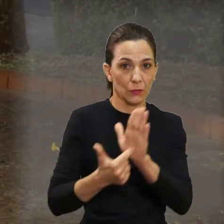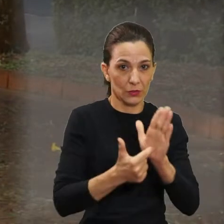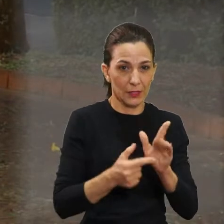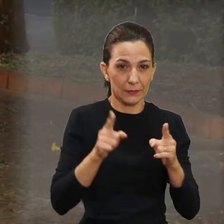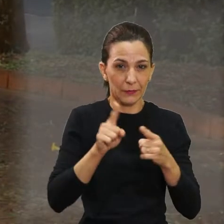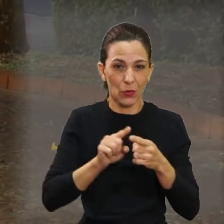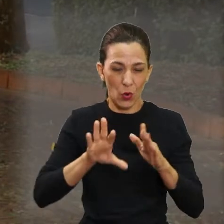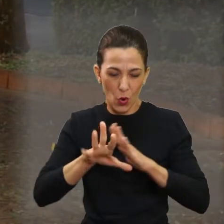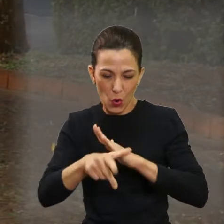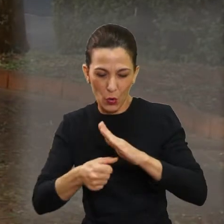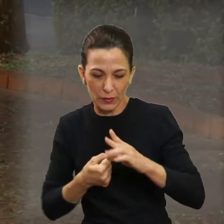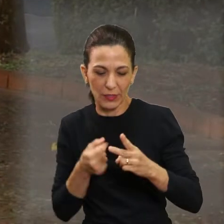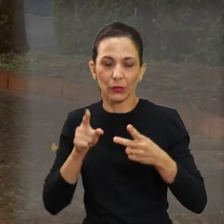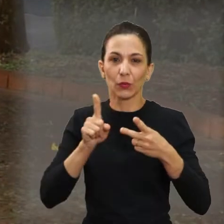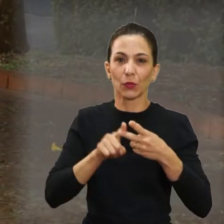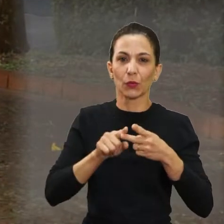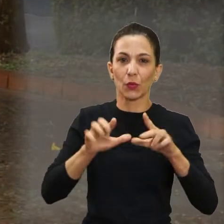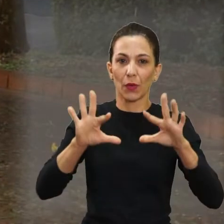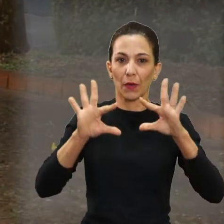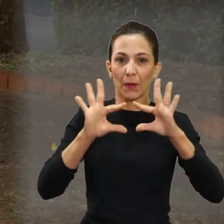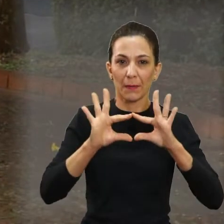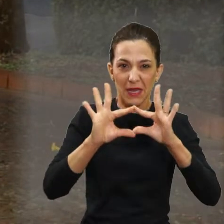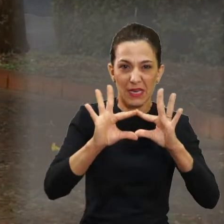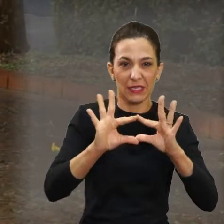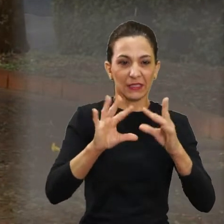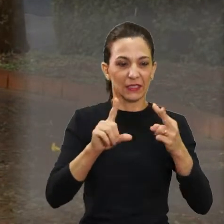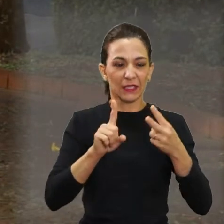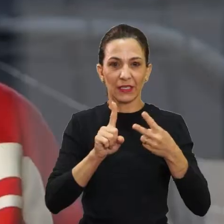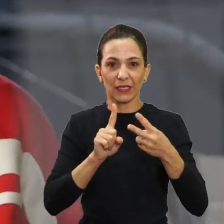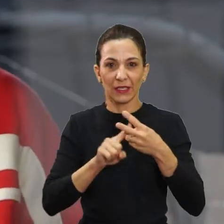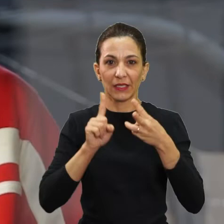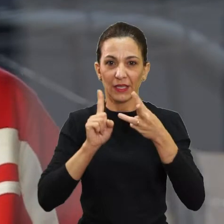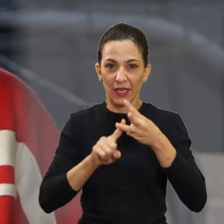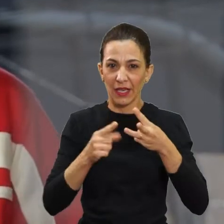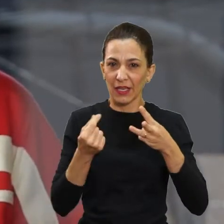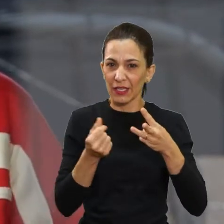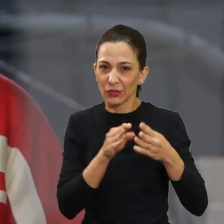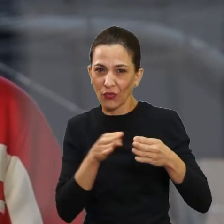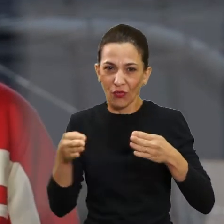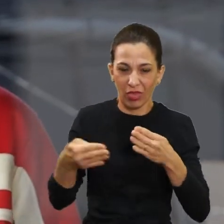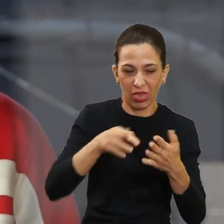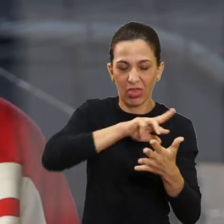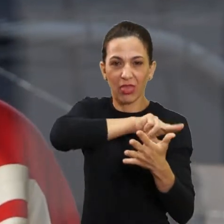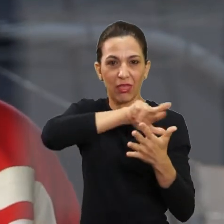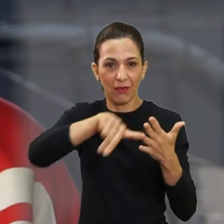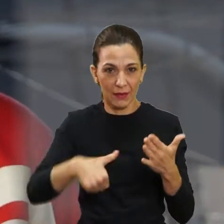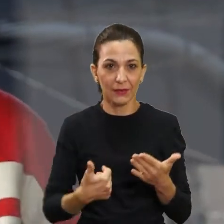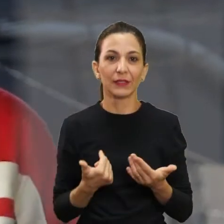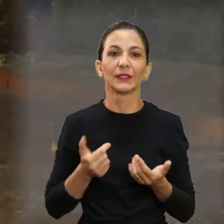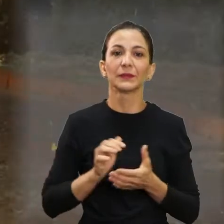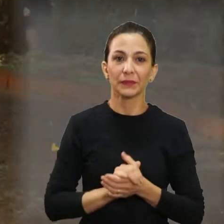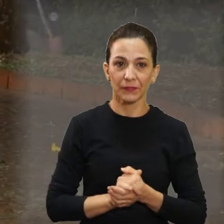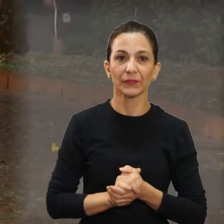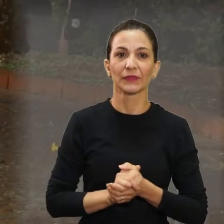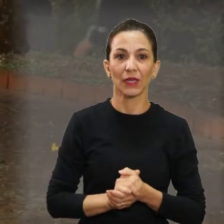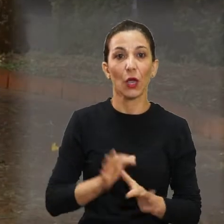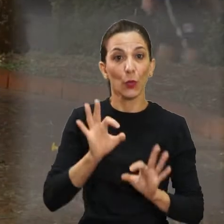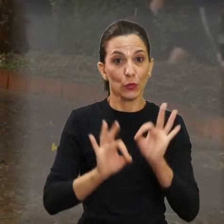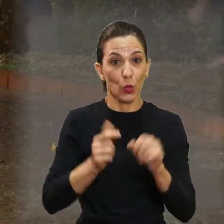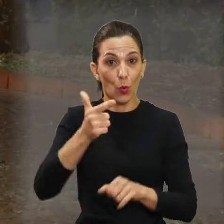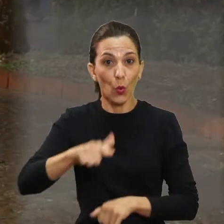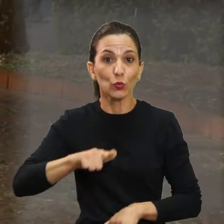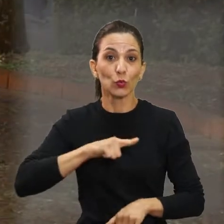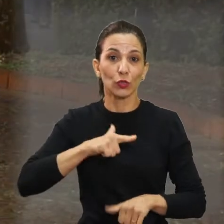de corrupção, milícia, desvio de verba e tudo mais. Além de outros projetos que a gente tem de residência artística para trazer para a